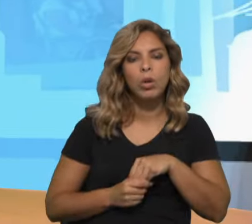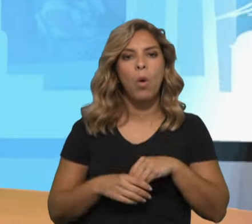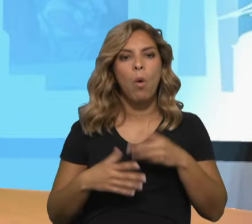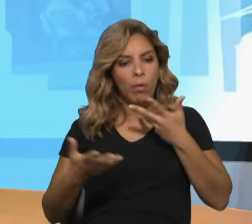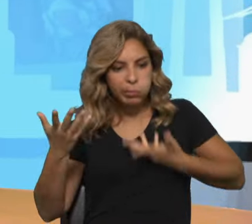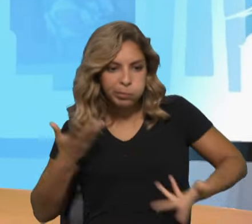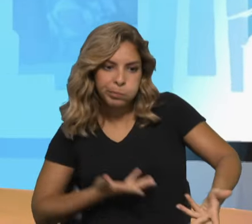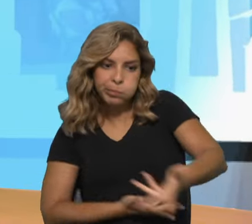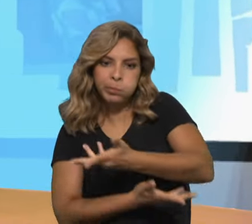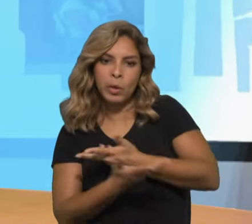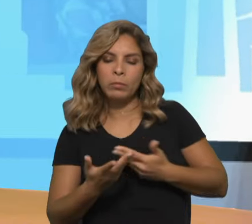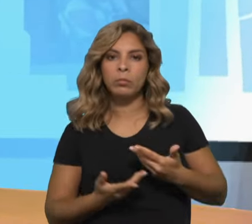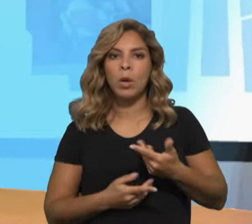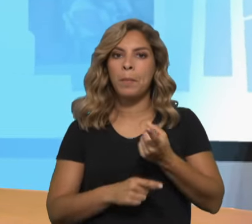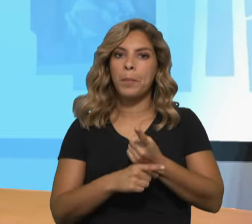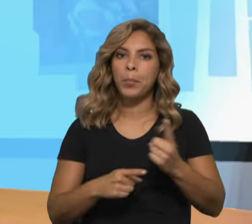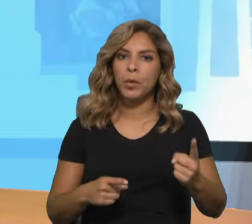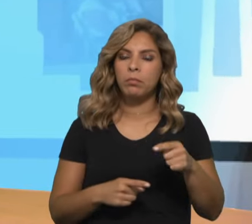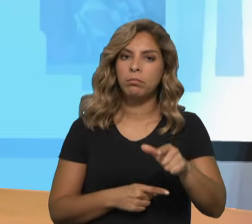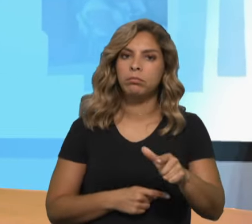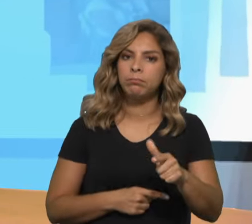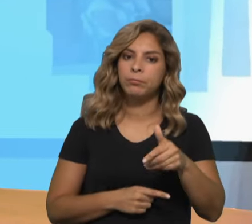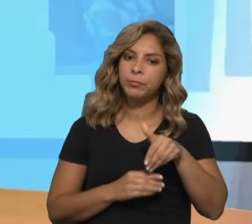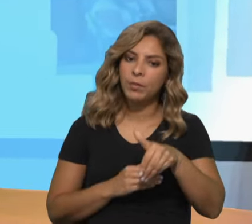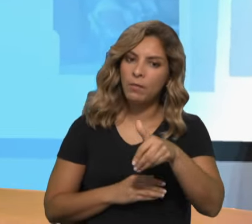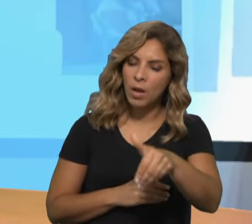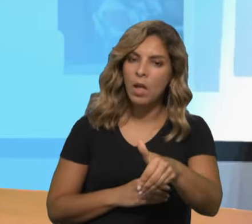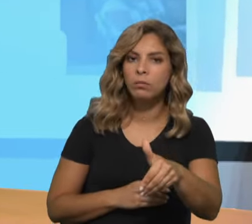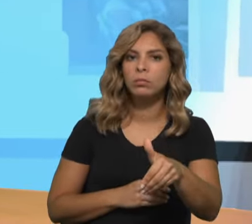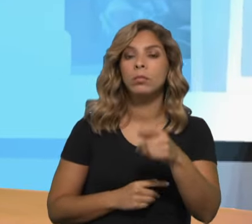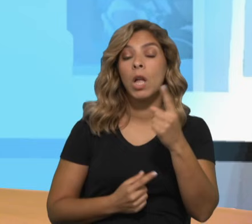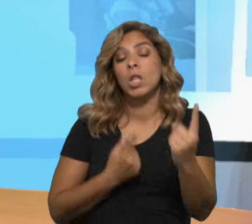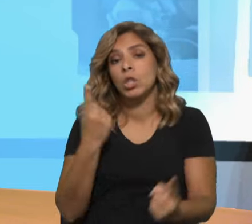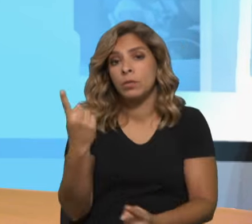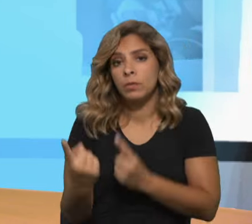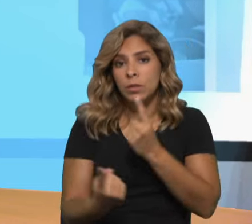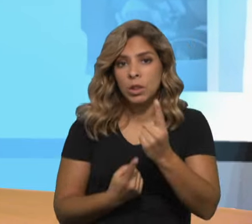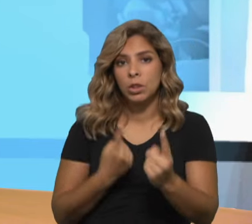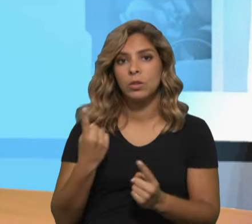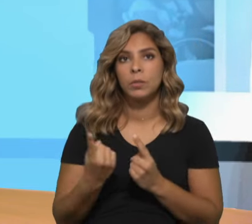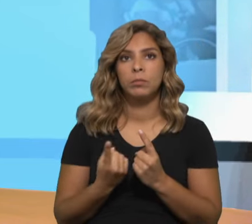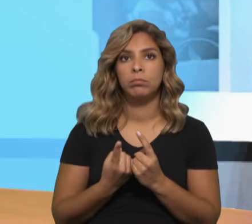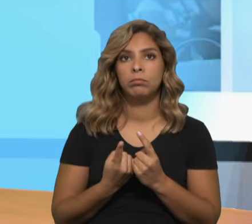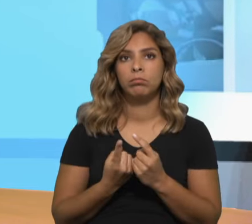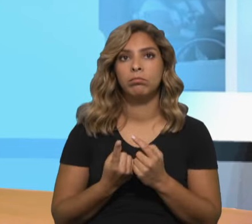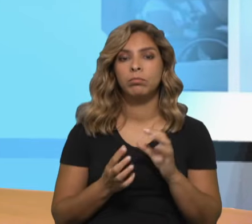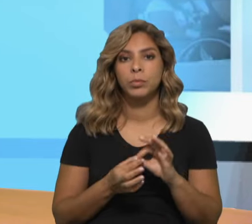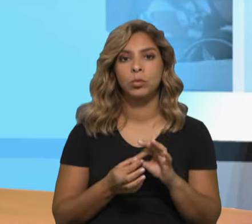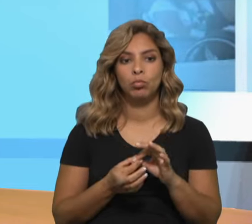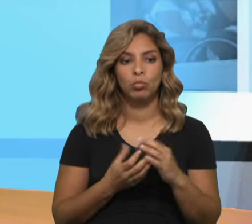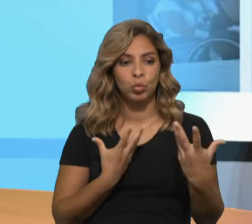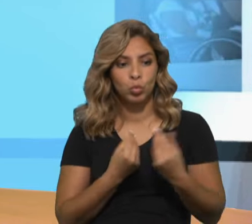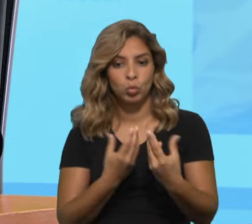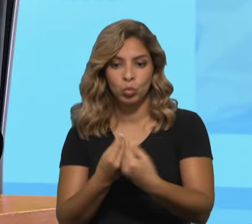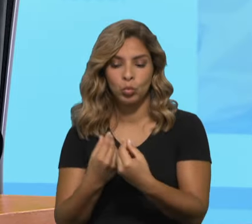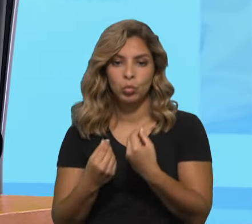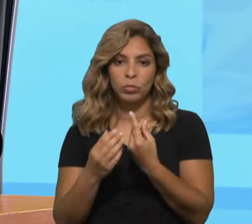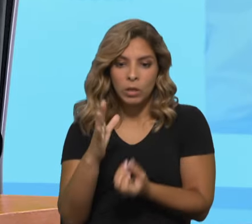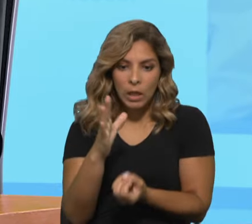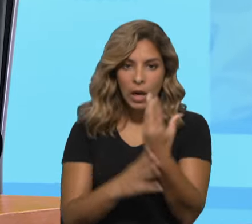vão encontrando, em que vão também, por vezes, organizando iniciativas conjuntas. Sim,